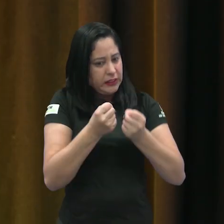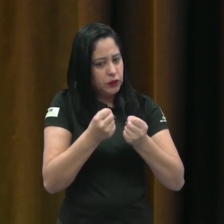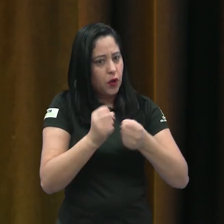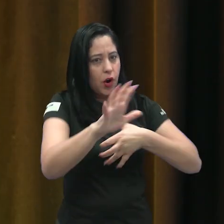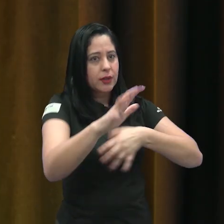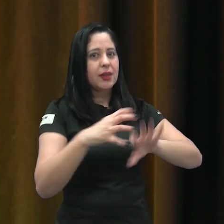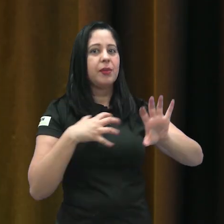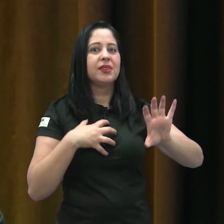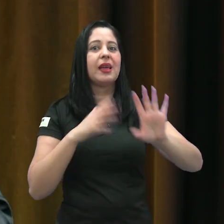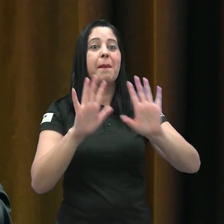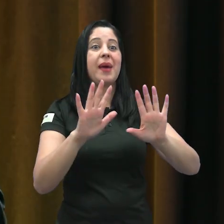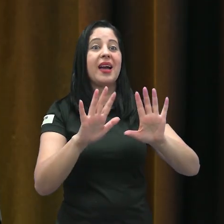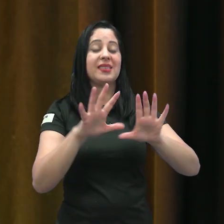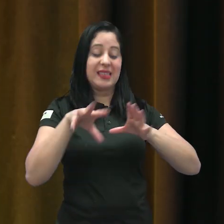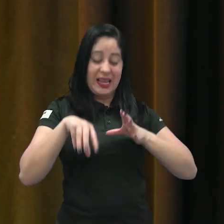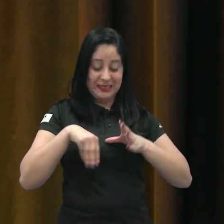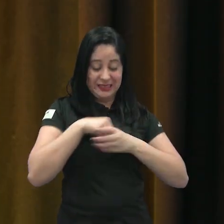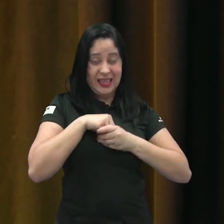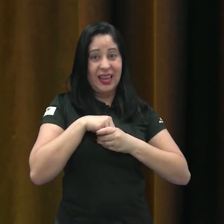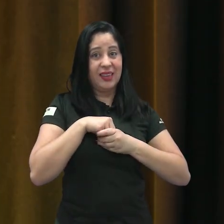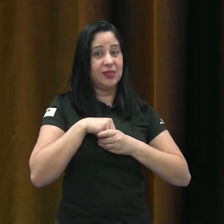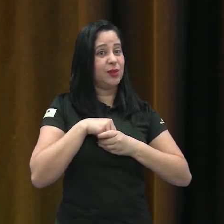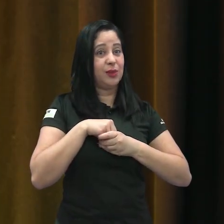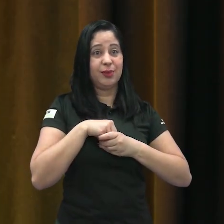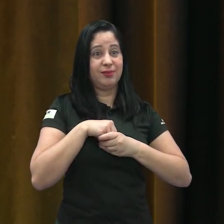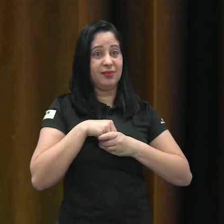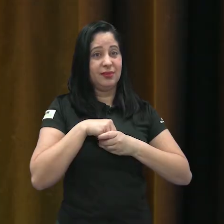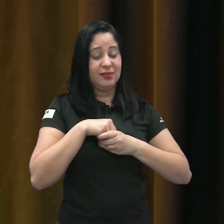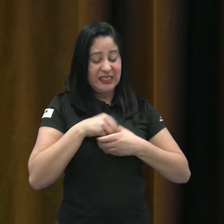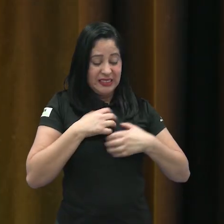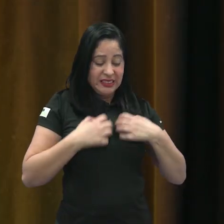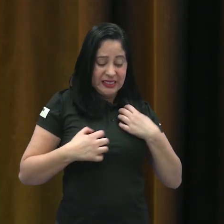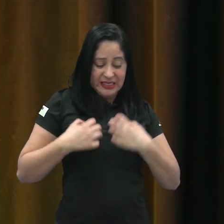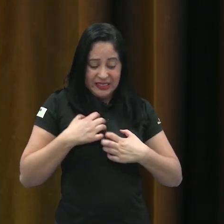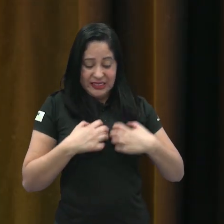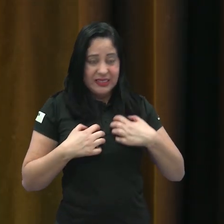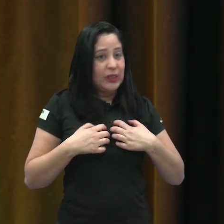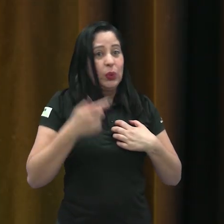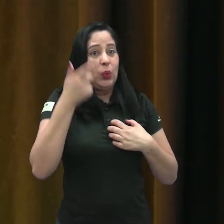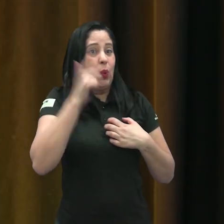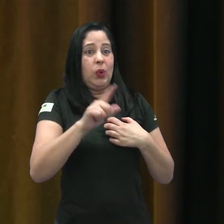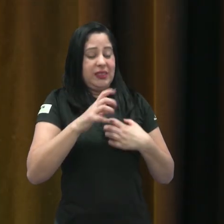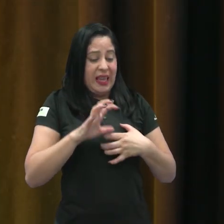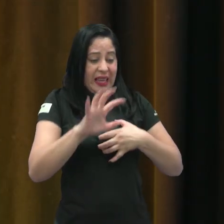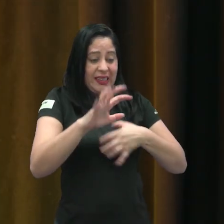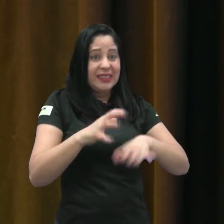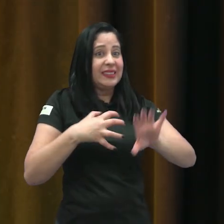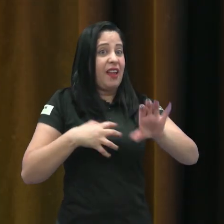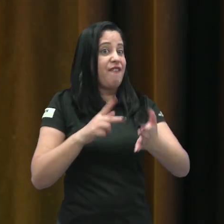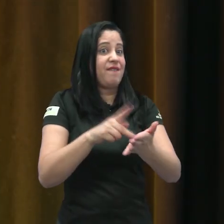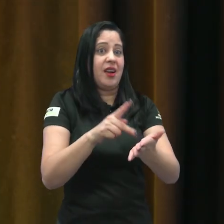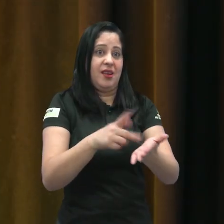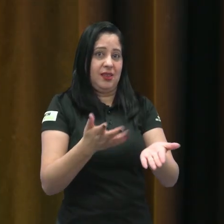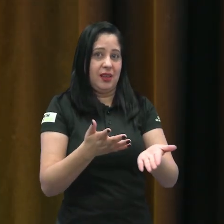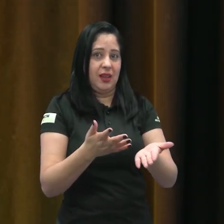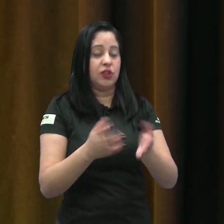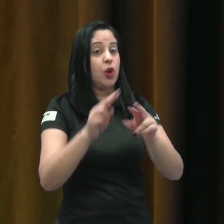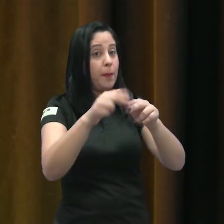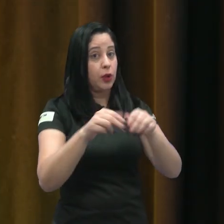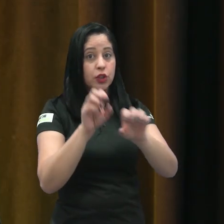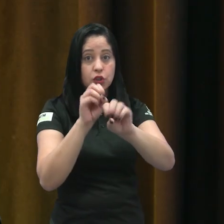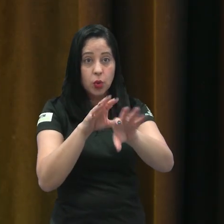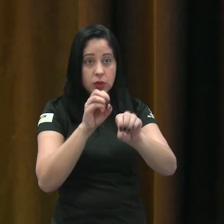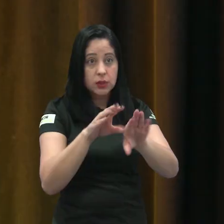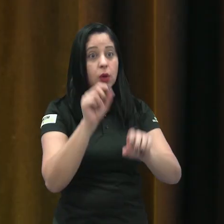empata, mas existe algo lá dentro dela que ela não consegue. E aí é uma coisa que eu sempre falo, né, eu